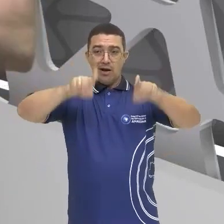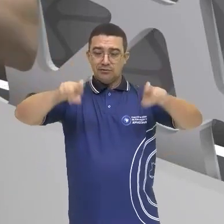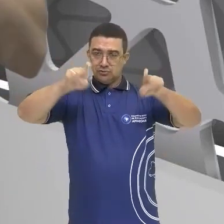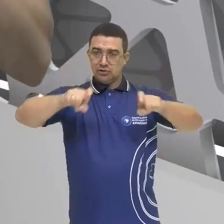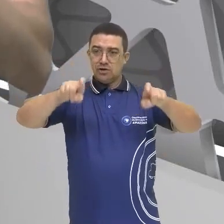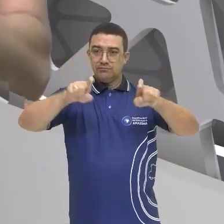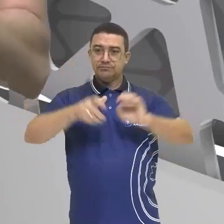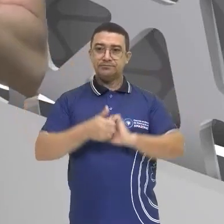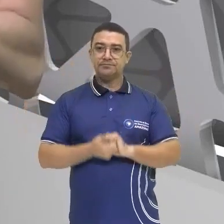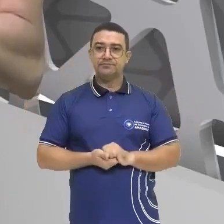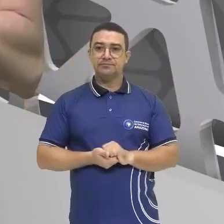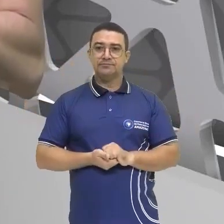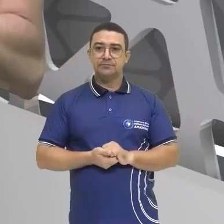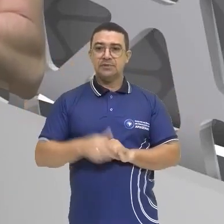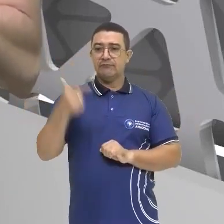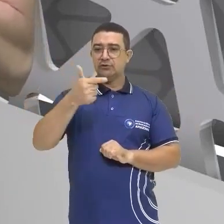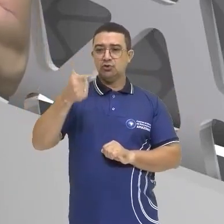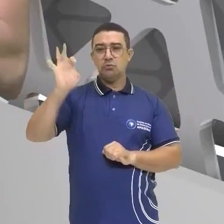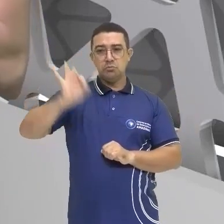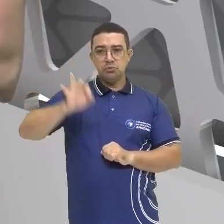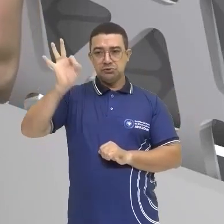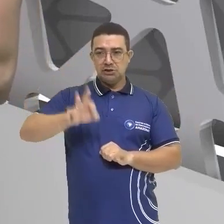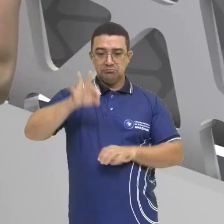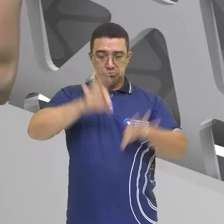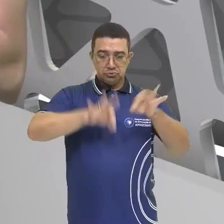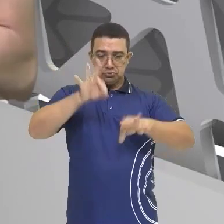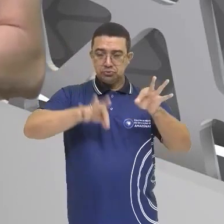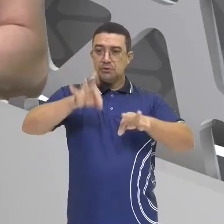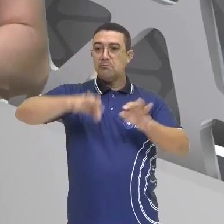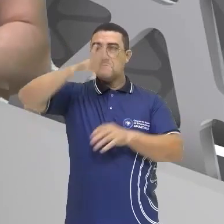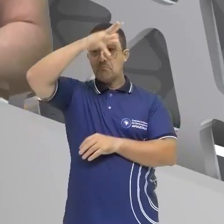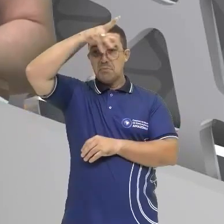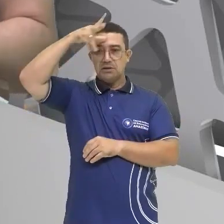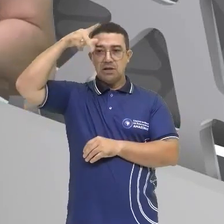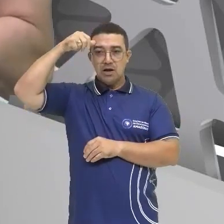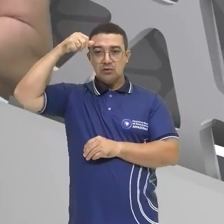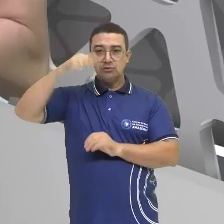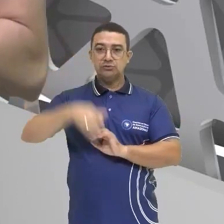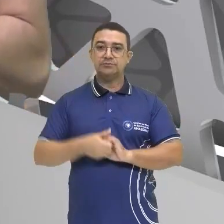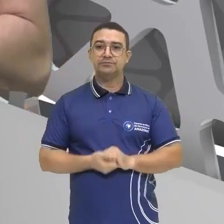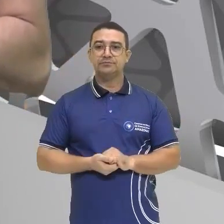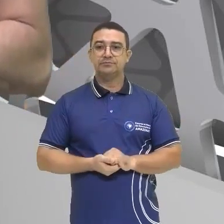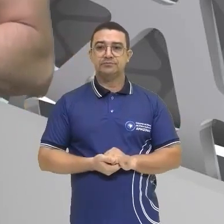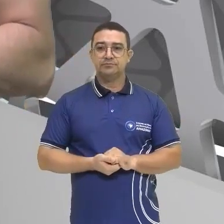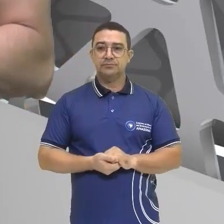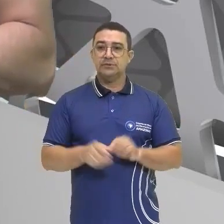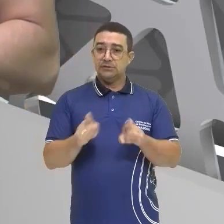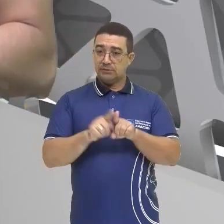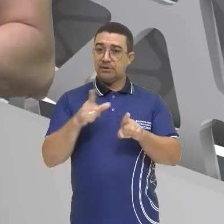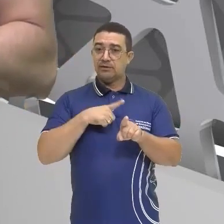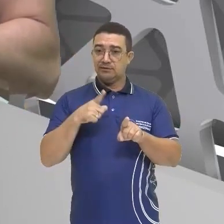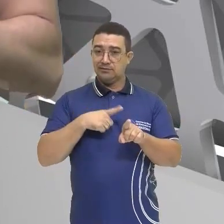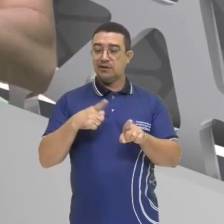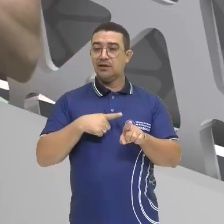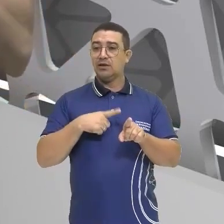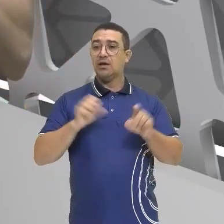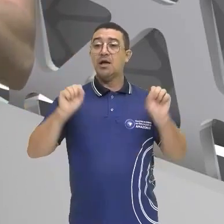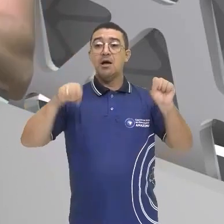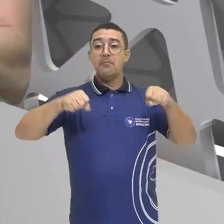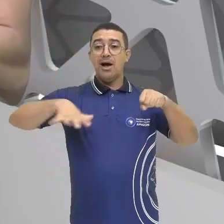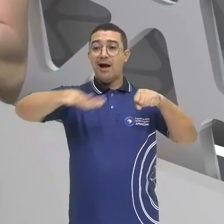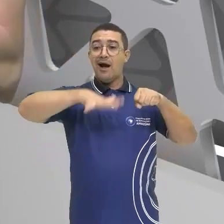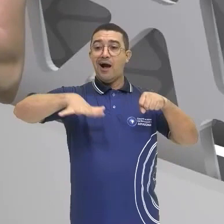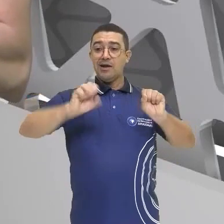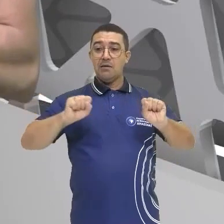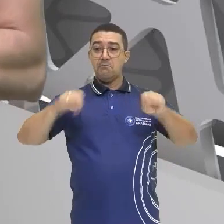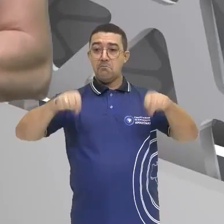da produção industrial aqui do nosso polo industrial. Nós temos a indústria de duas rodas, que abarca